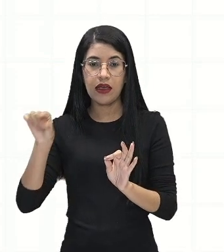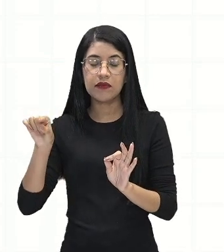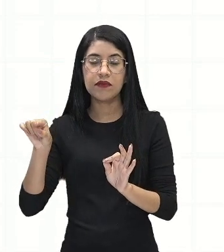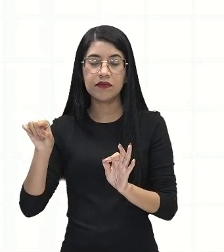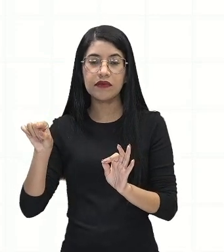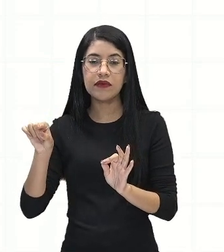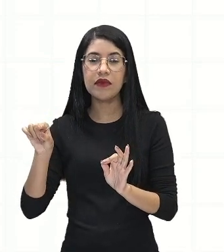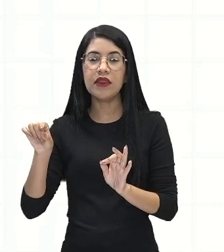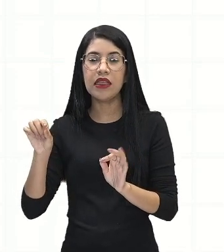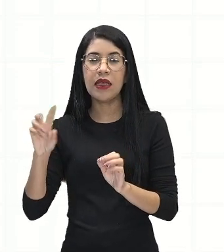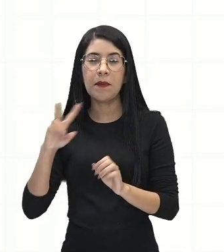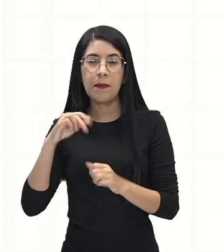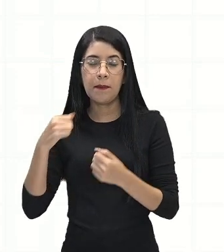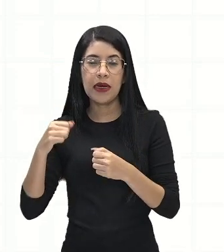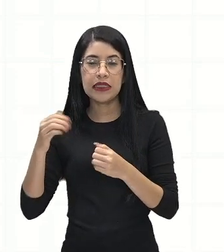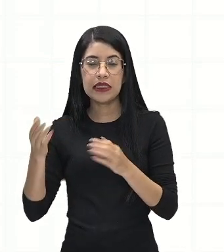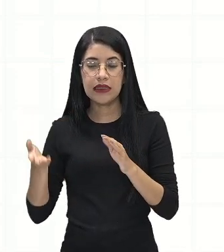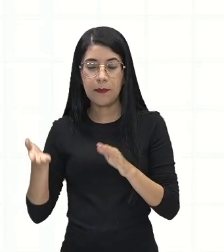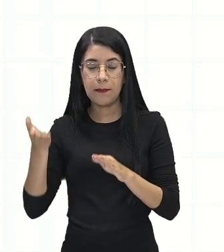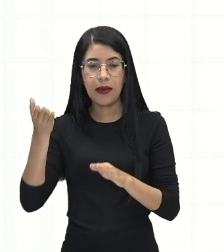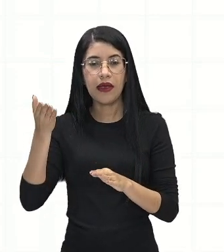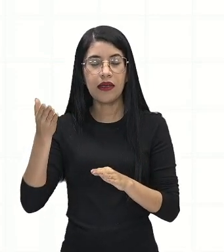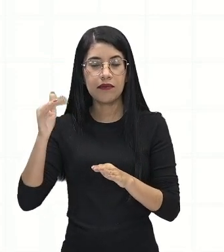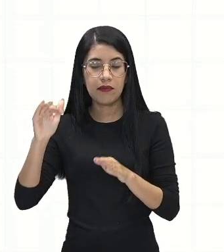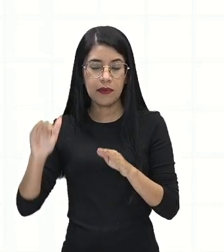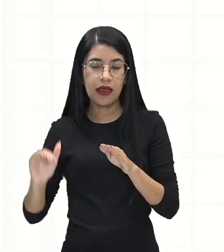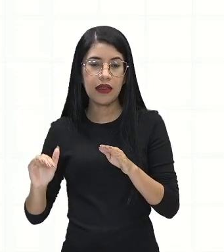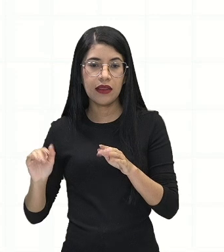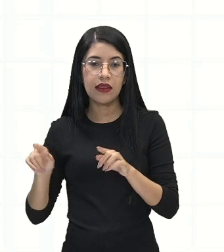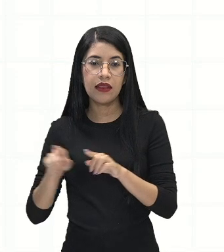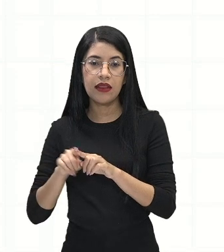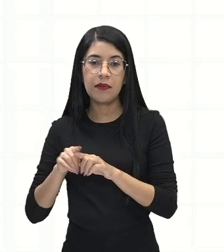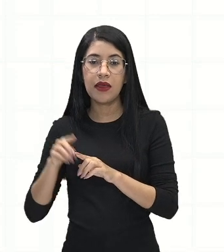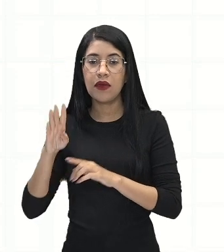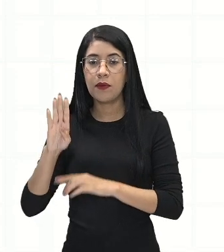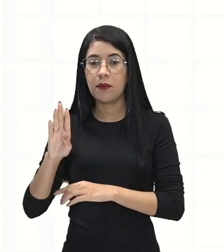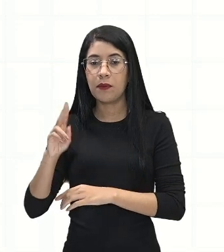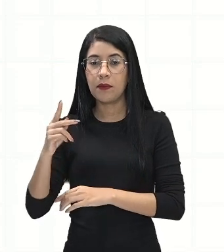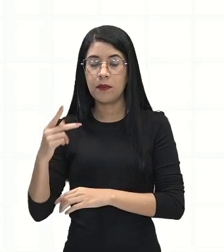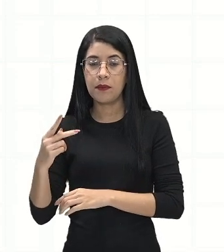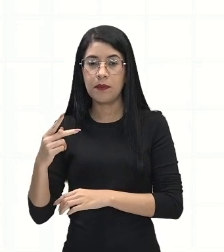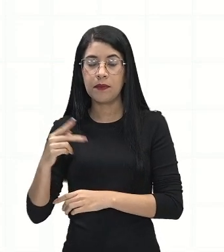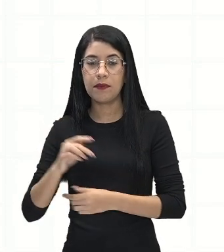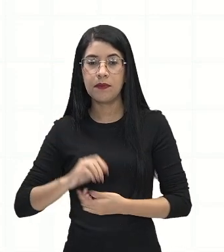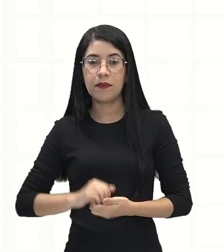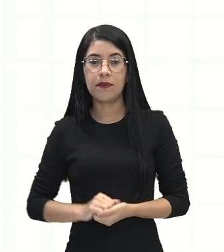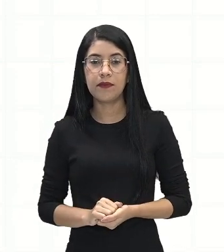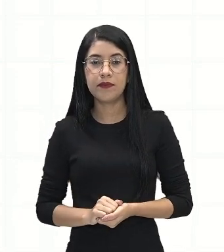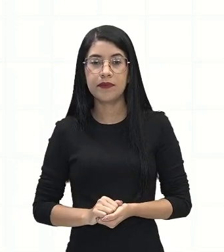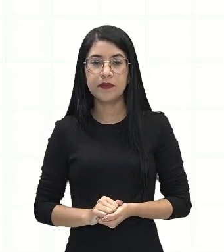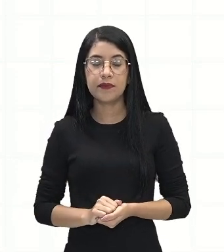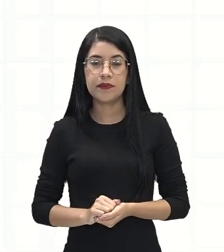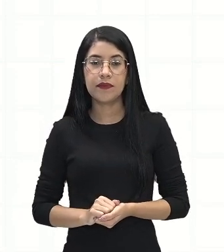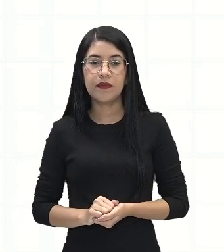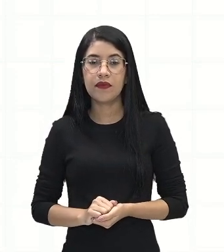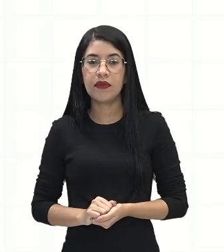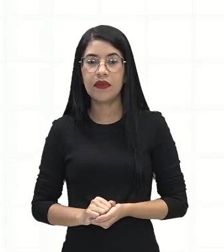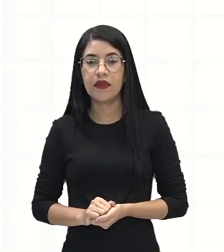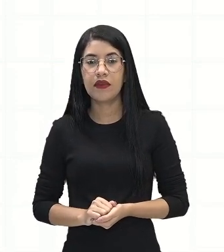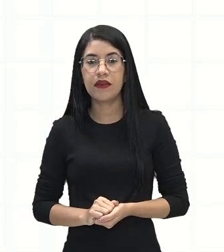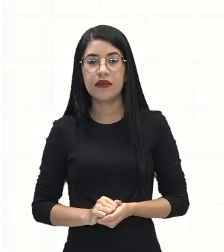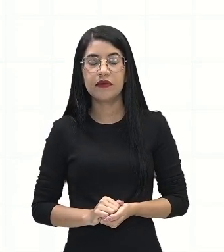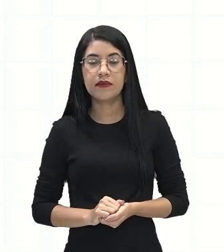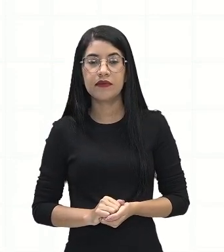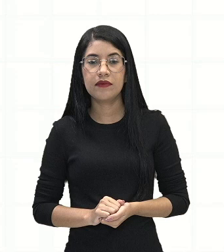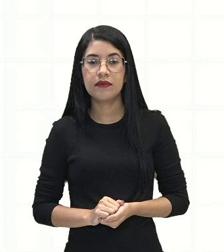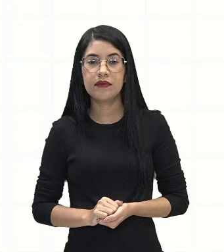ser exercida a força, né, que é a força potente, nós temos o braço potente, certo? Então,